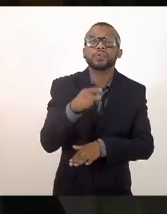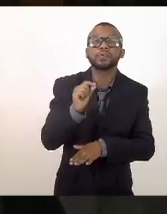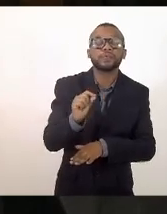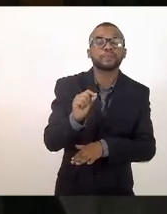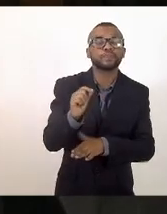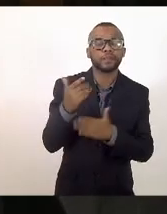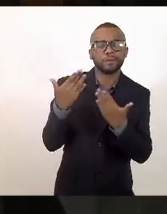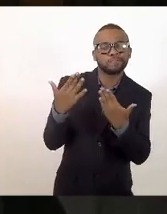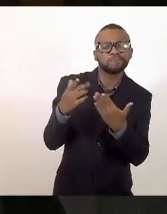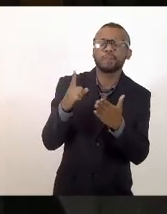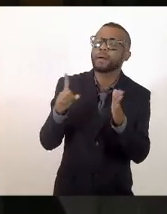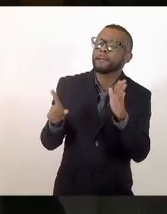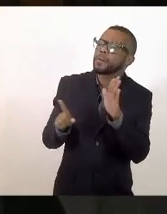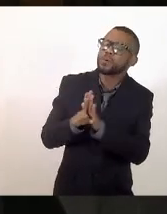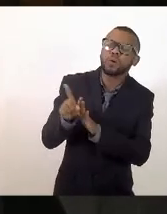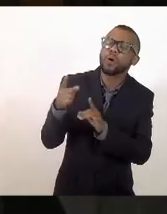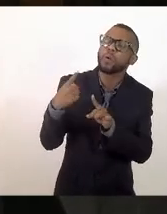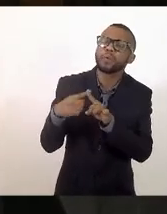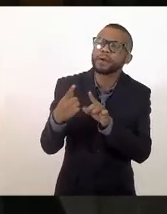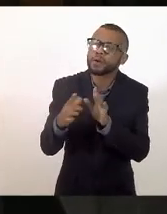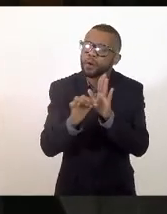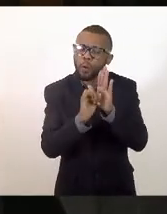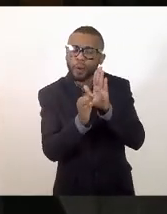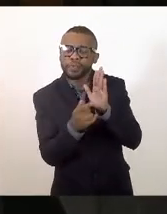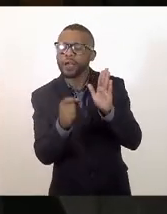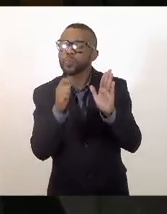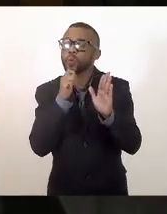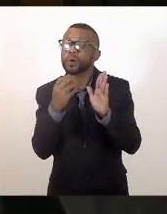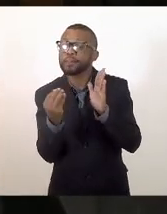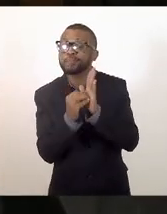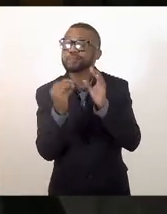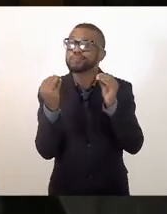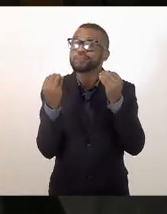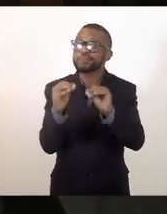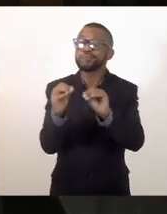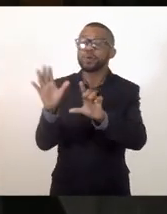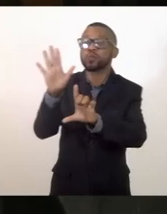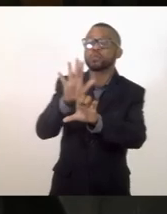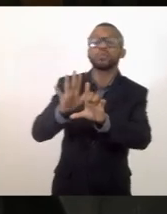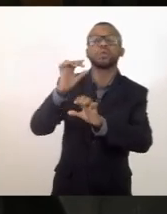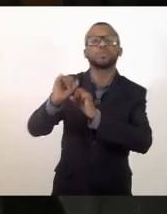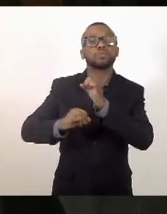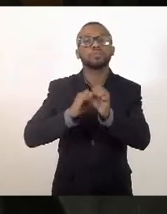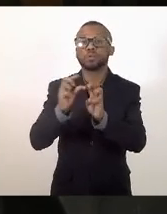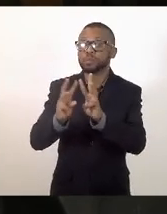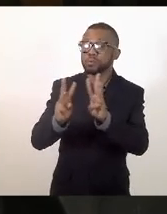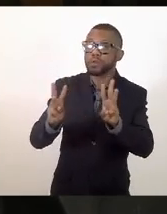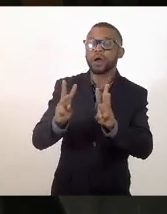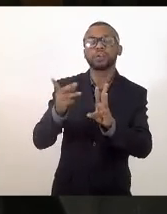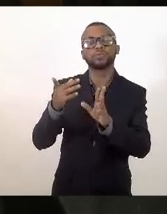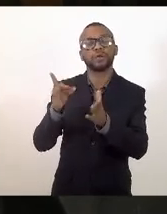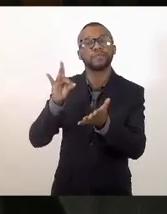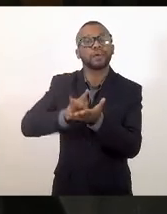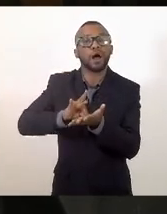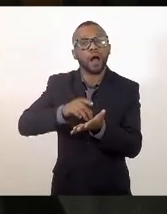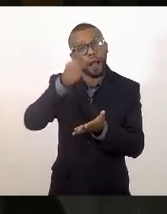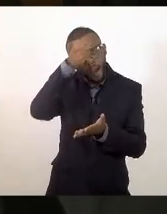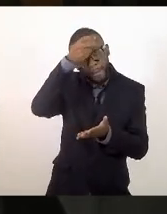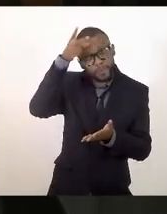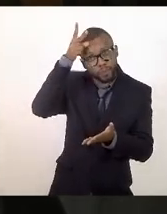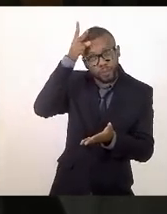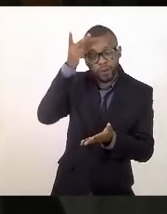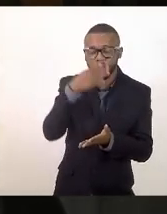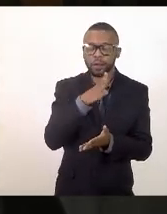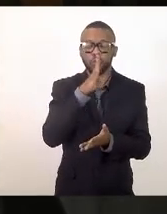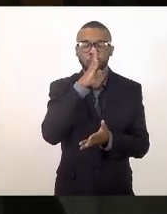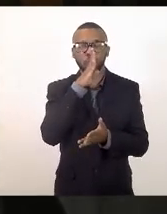questionada sobre o porquê o edital não estava disponível no site oficial, a prefeitura simplesmente não se